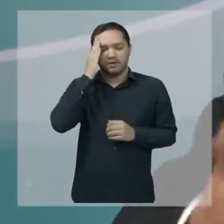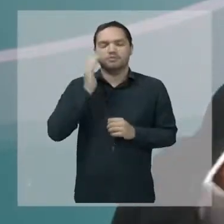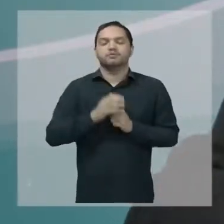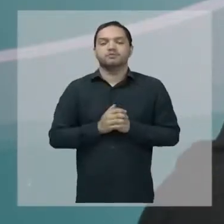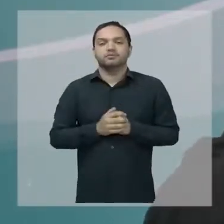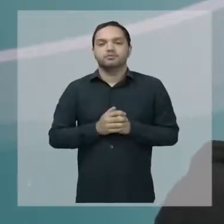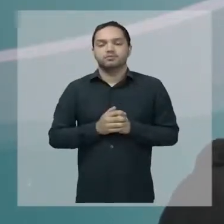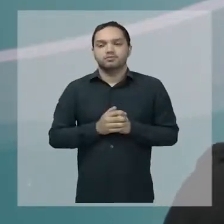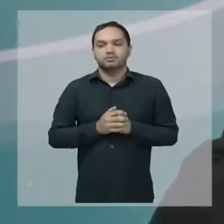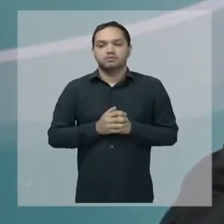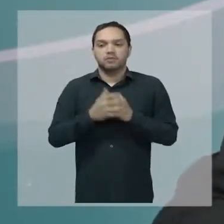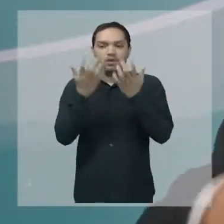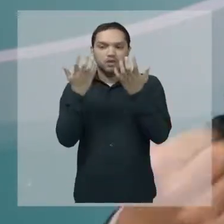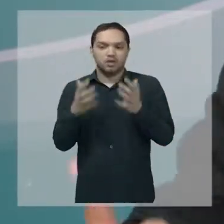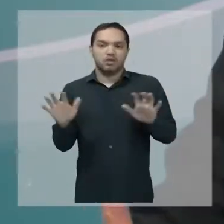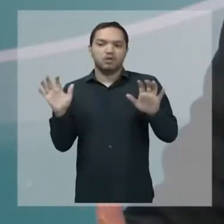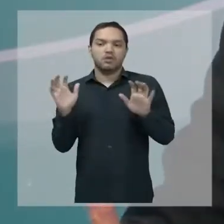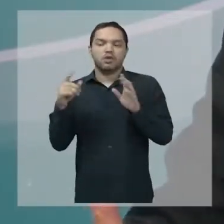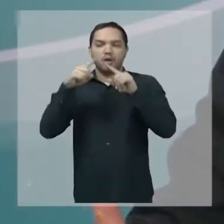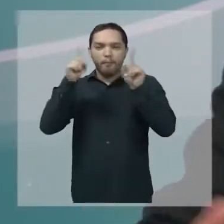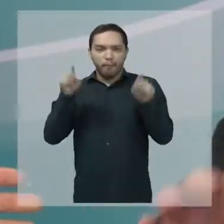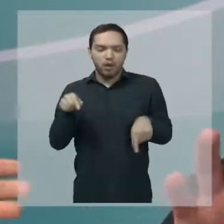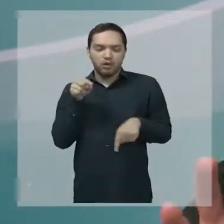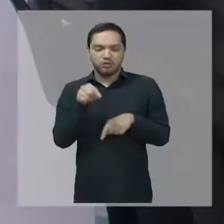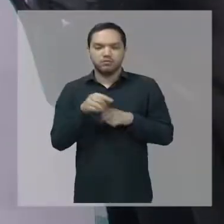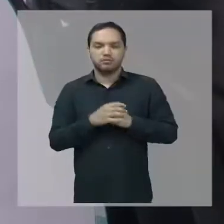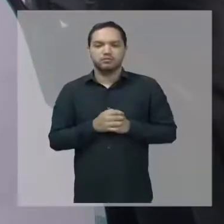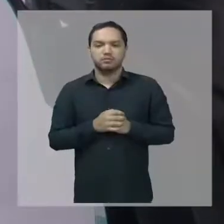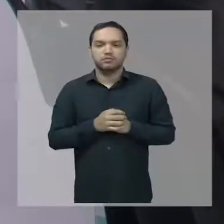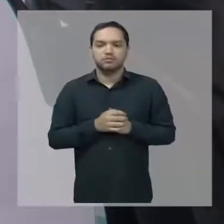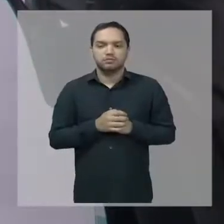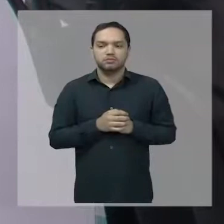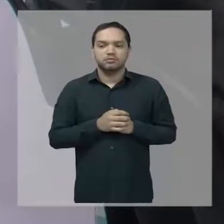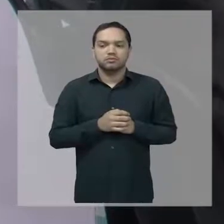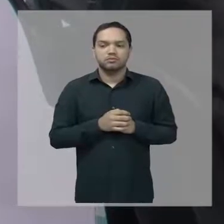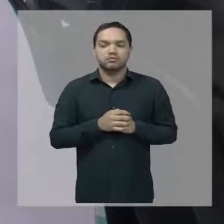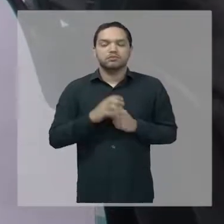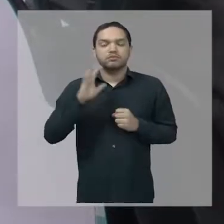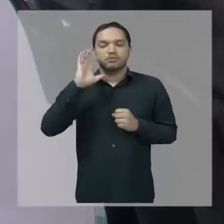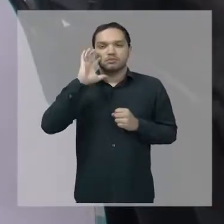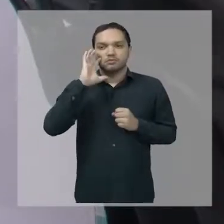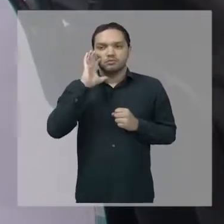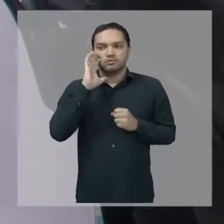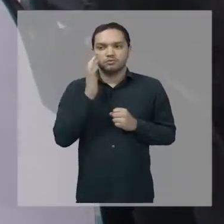sabemos, e ele rejeitou esse plano de austeridade. Ou seja, resolveu,